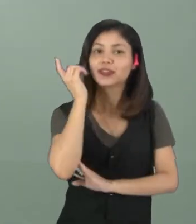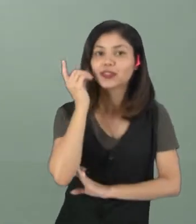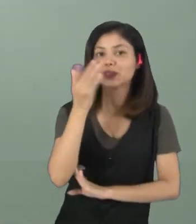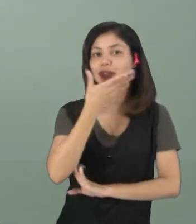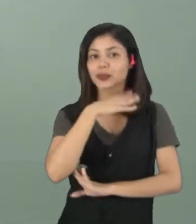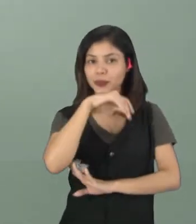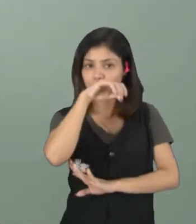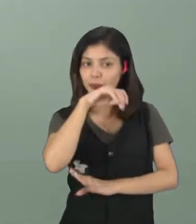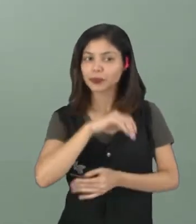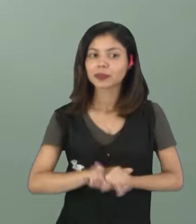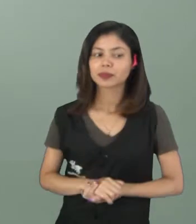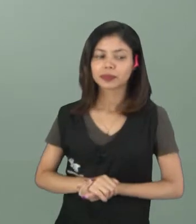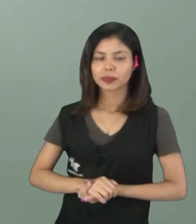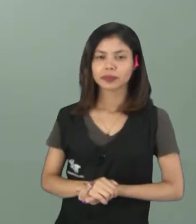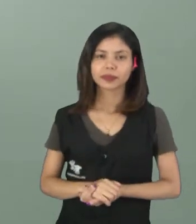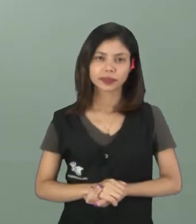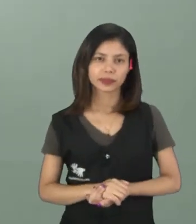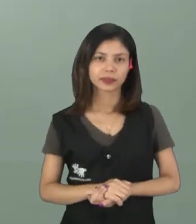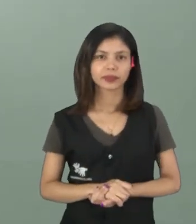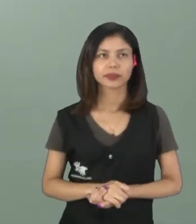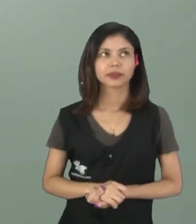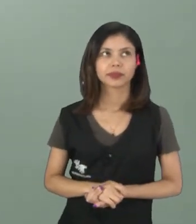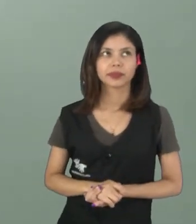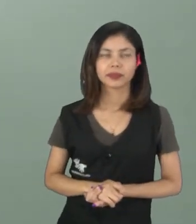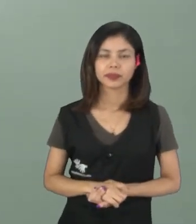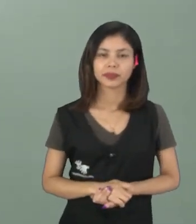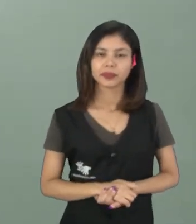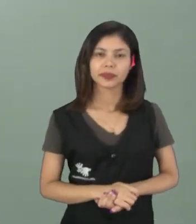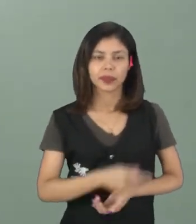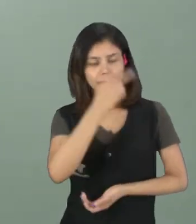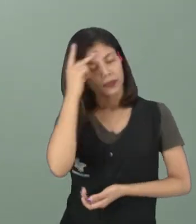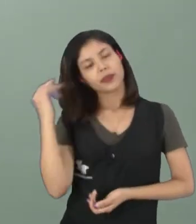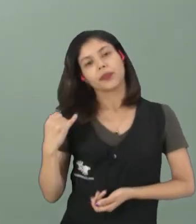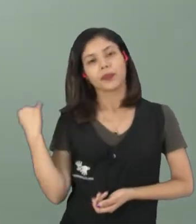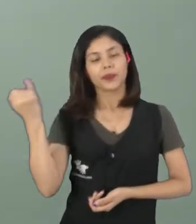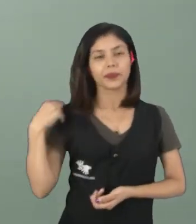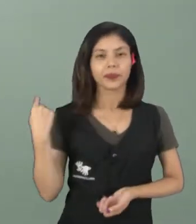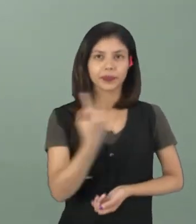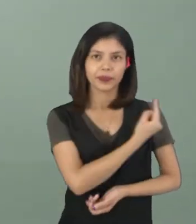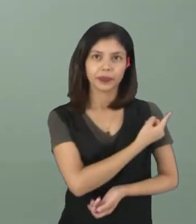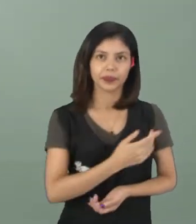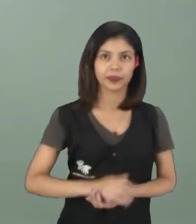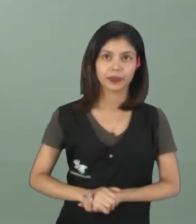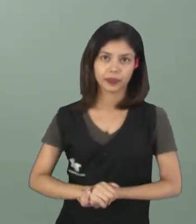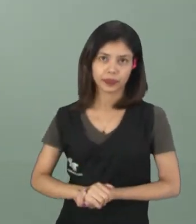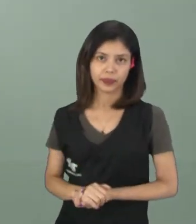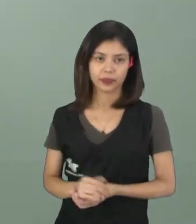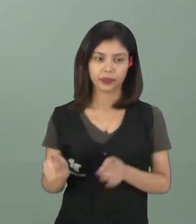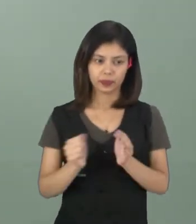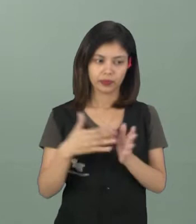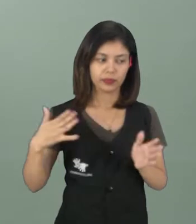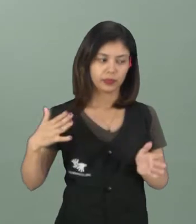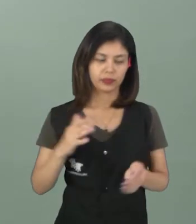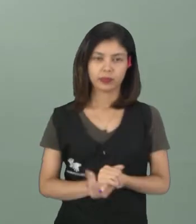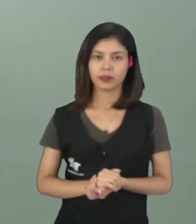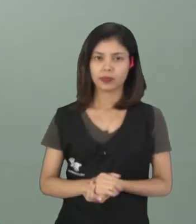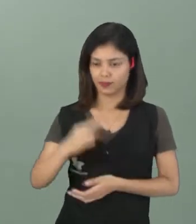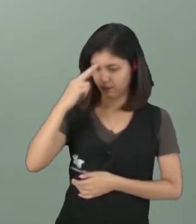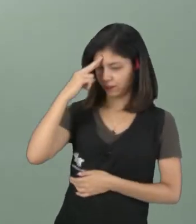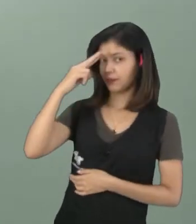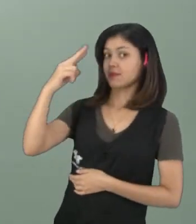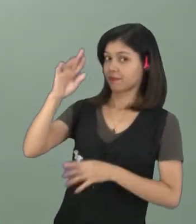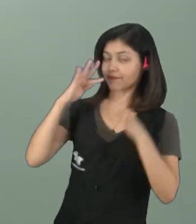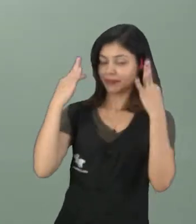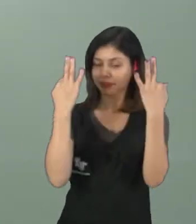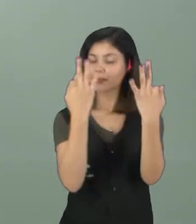o Dia dos Pais nesta figura paterna essa pessoa só importante aí é que em muitos casos são aí o